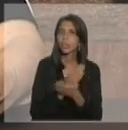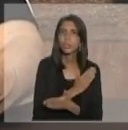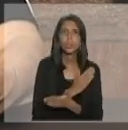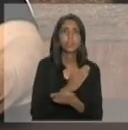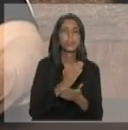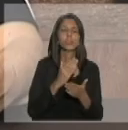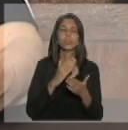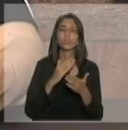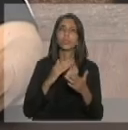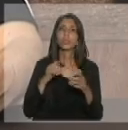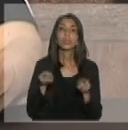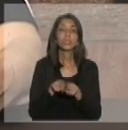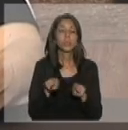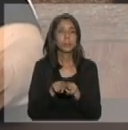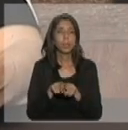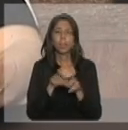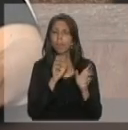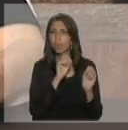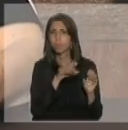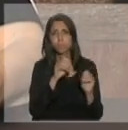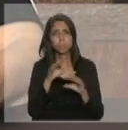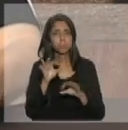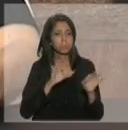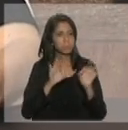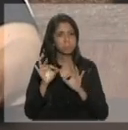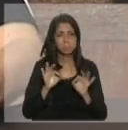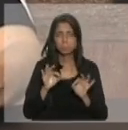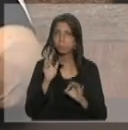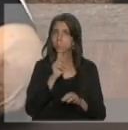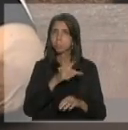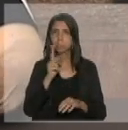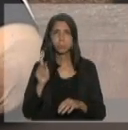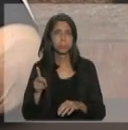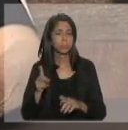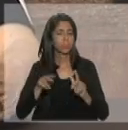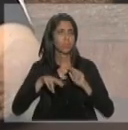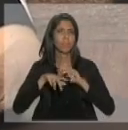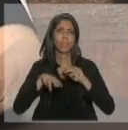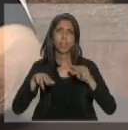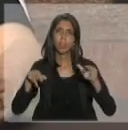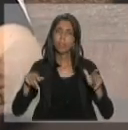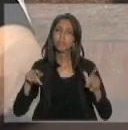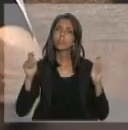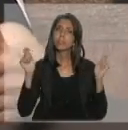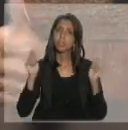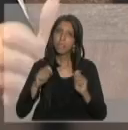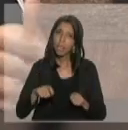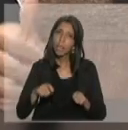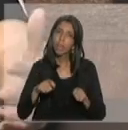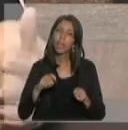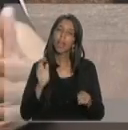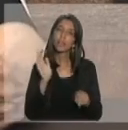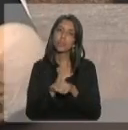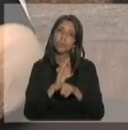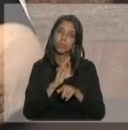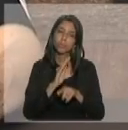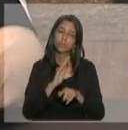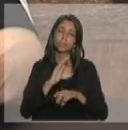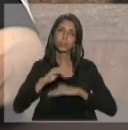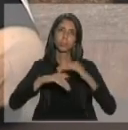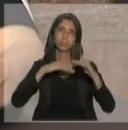livros didáticos, dando aulas, preparando professores, uma série de coisas que pudesse fazer multiplicar